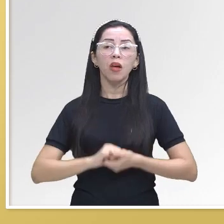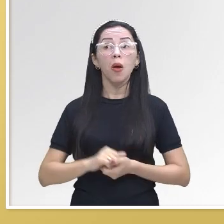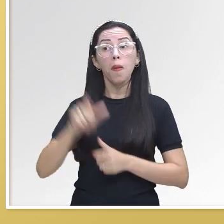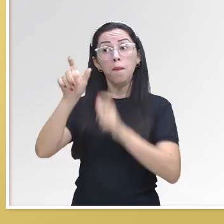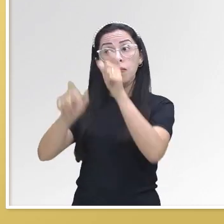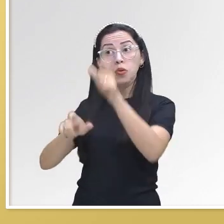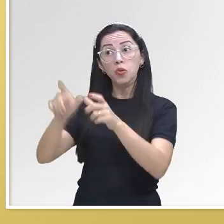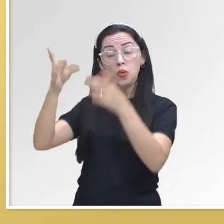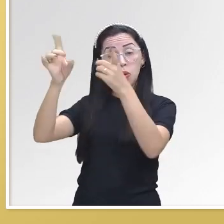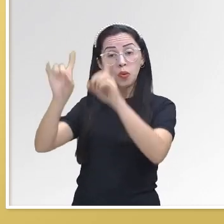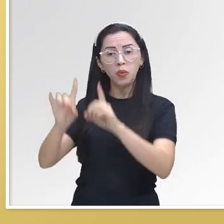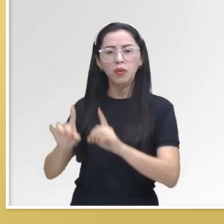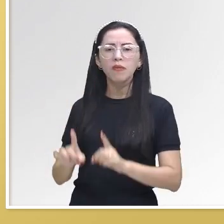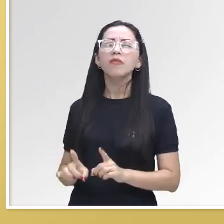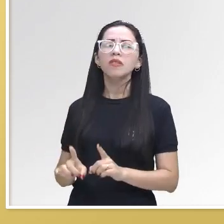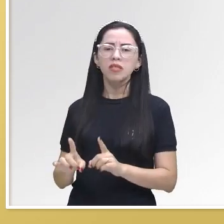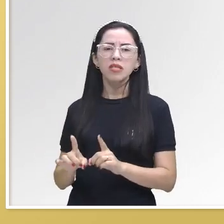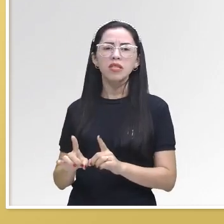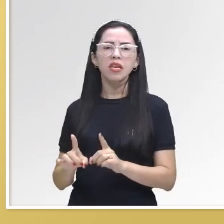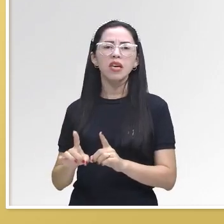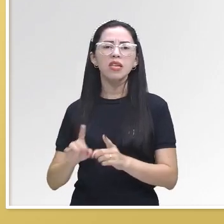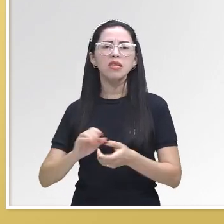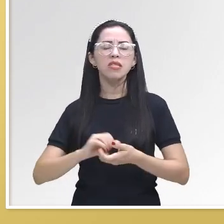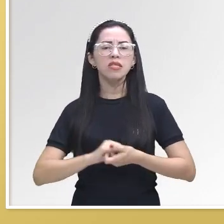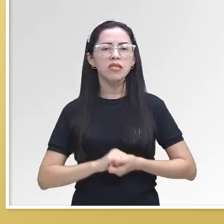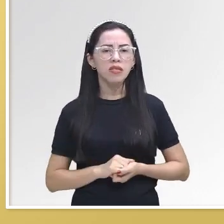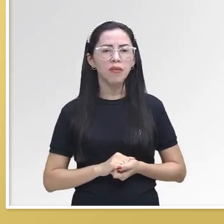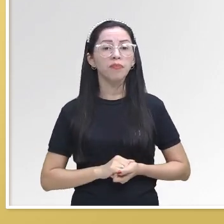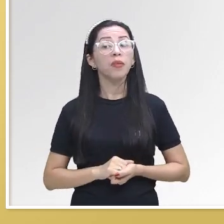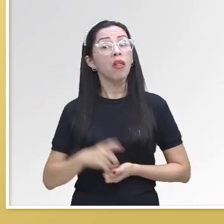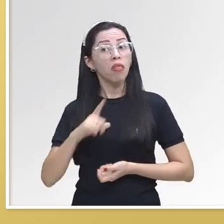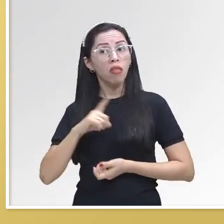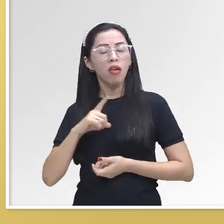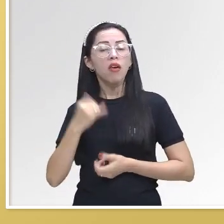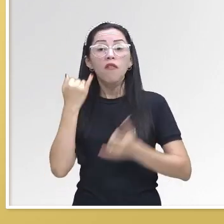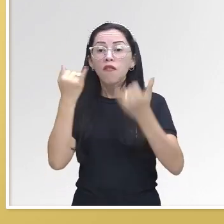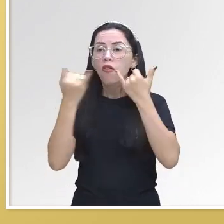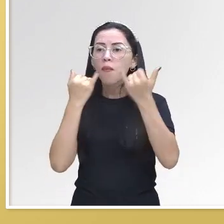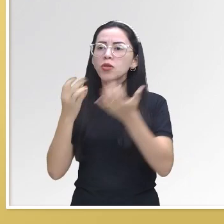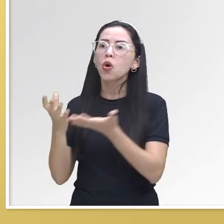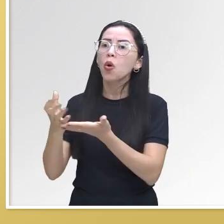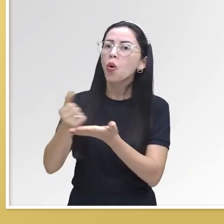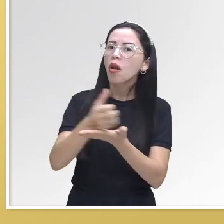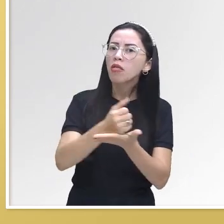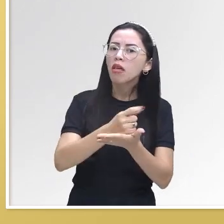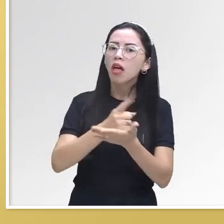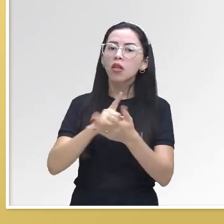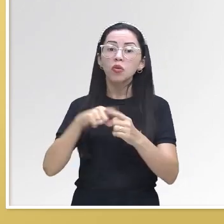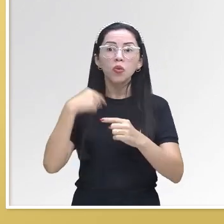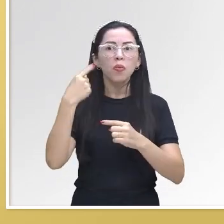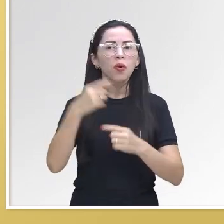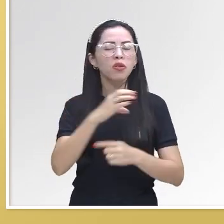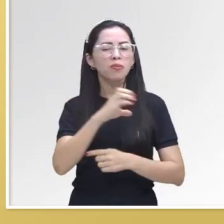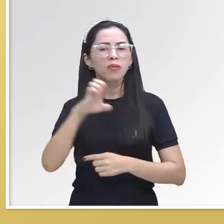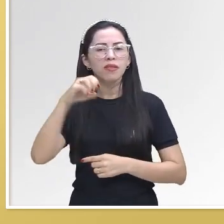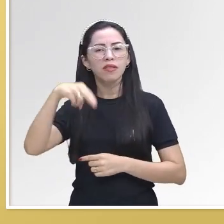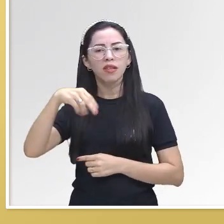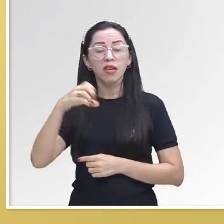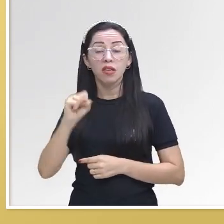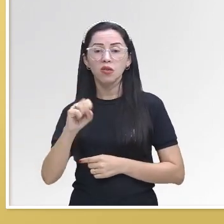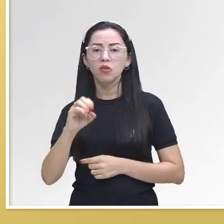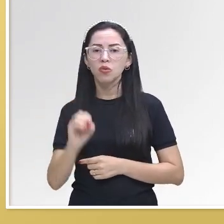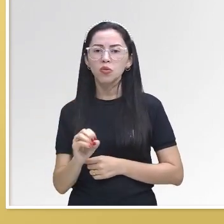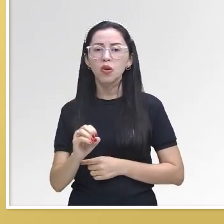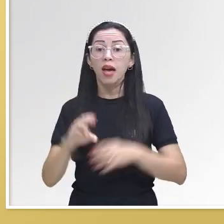deficiência, cujos dados serão coletados no próximo censo, já com as diretrizes da lei. A cidadania é uma conquista